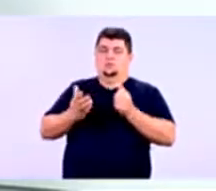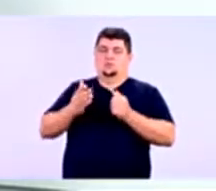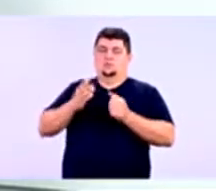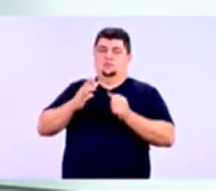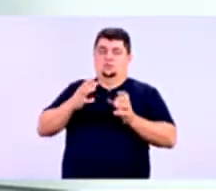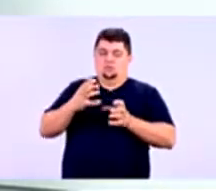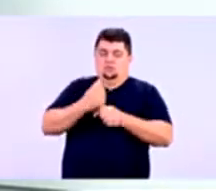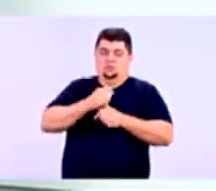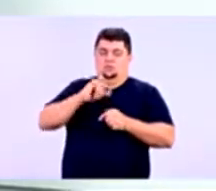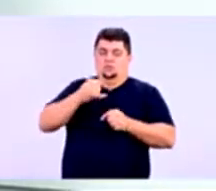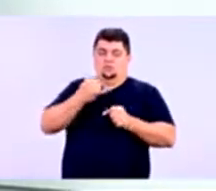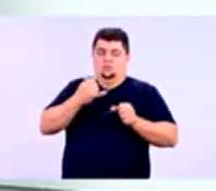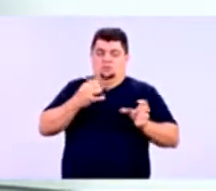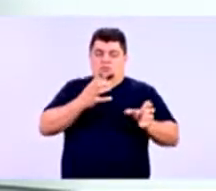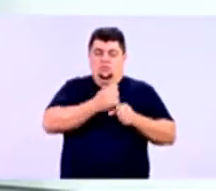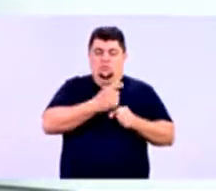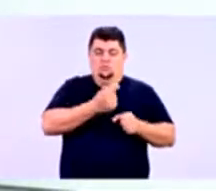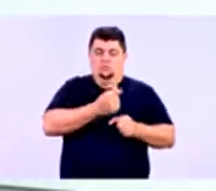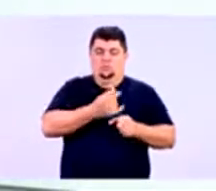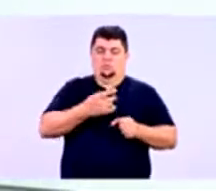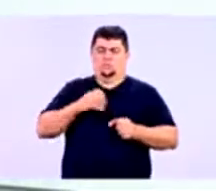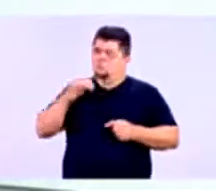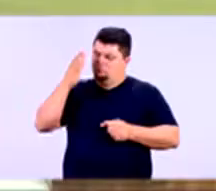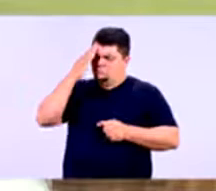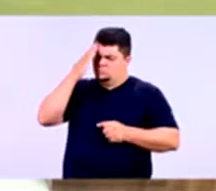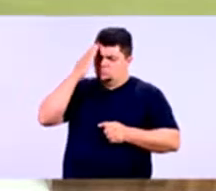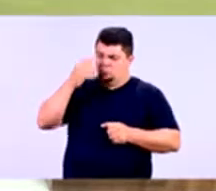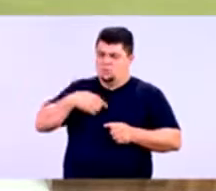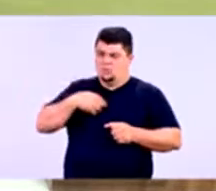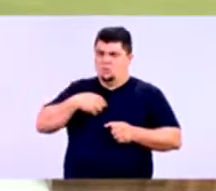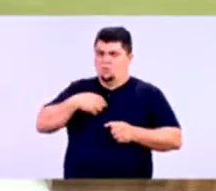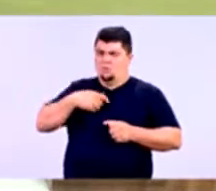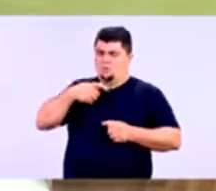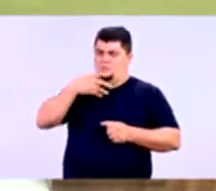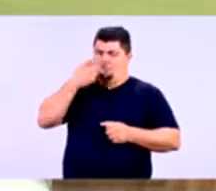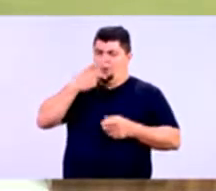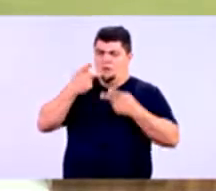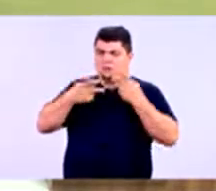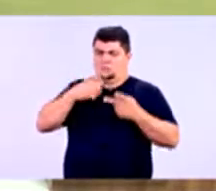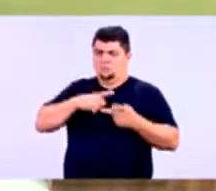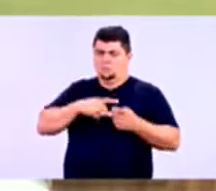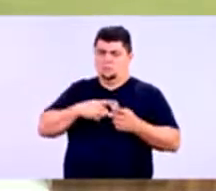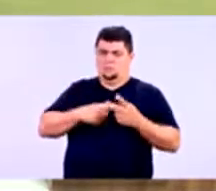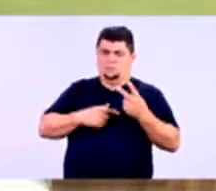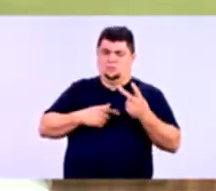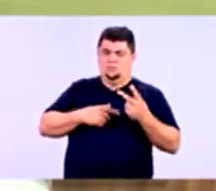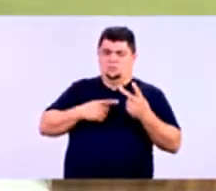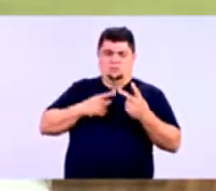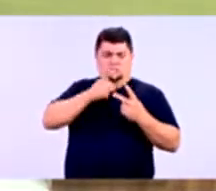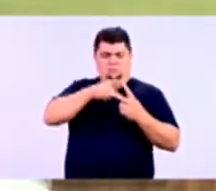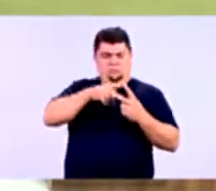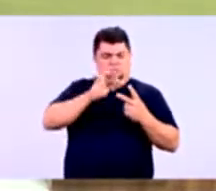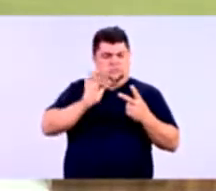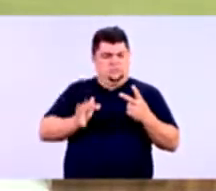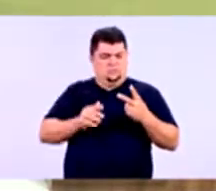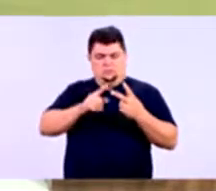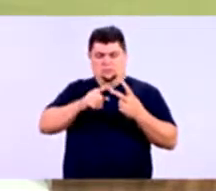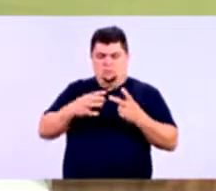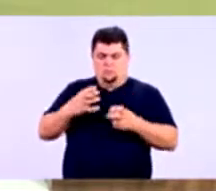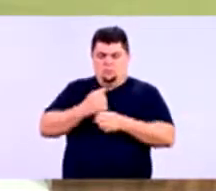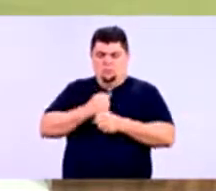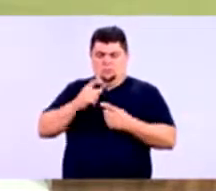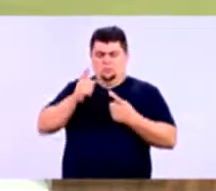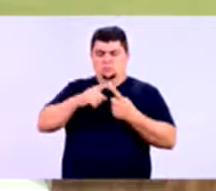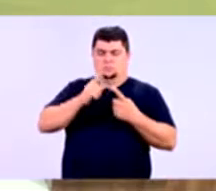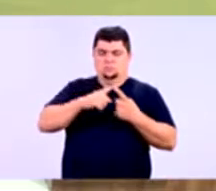ser diferente. Professor, então se eu entendi bem, o que o senhor está afirmando é o seguinte: se eu tenho 2 regimes, os juros simples e os juros compostos, no